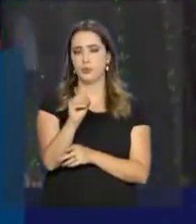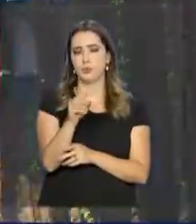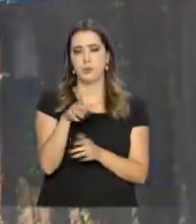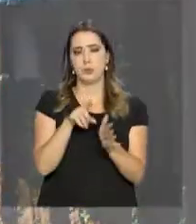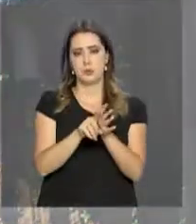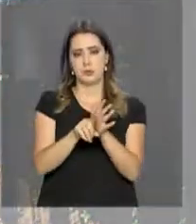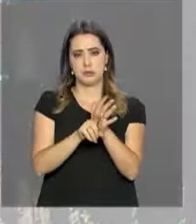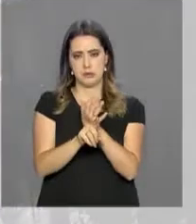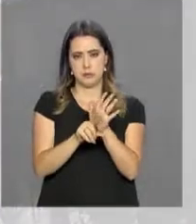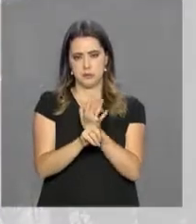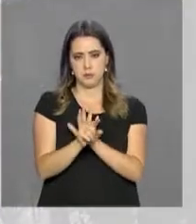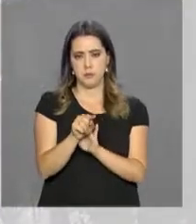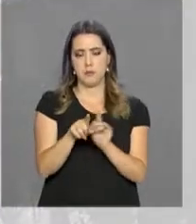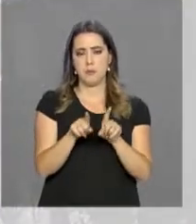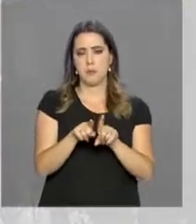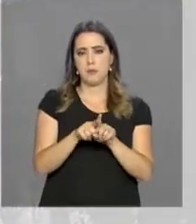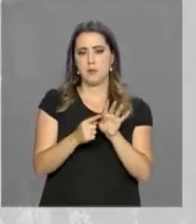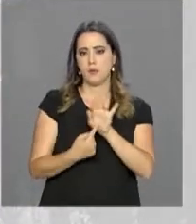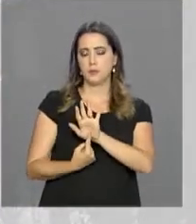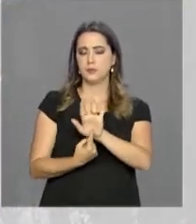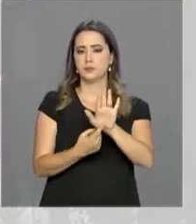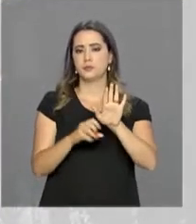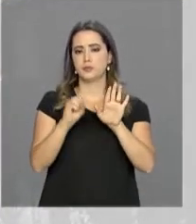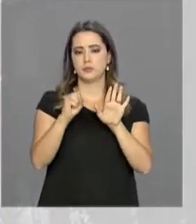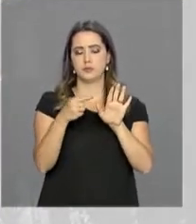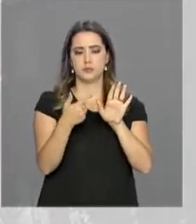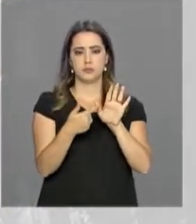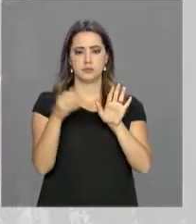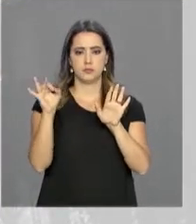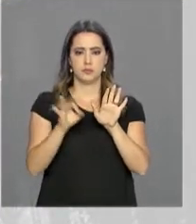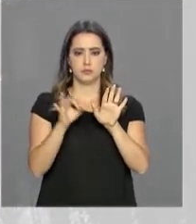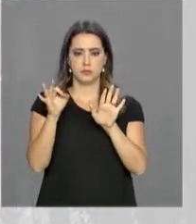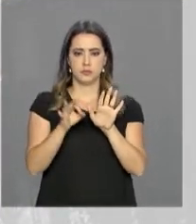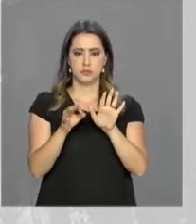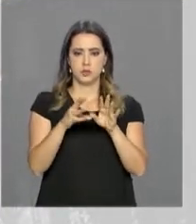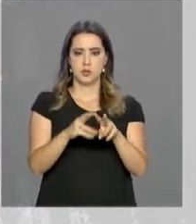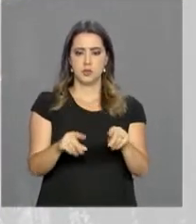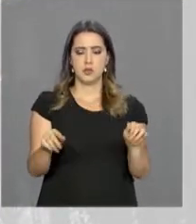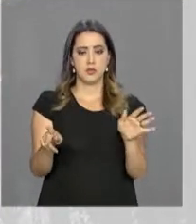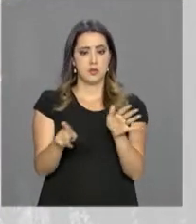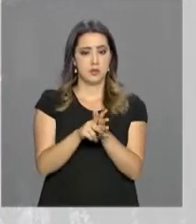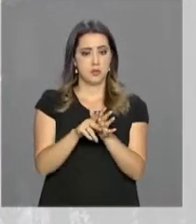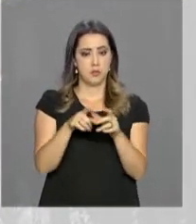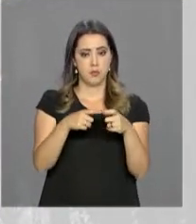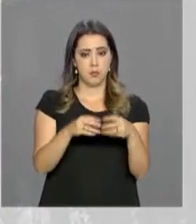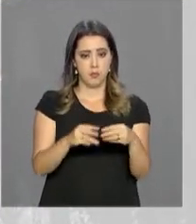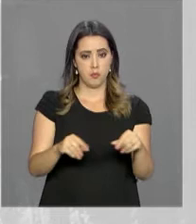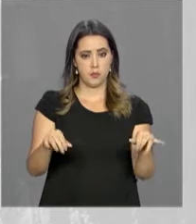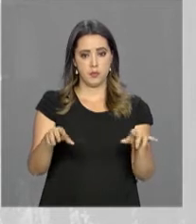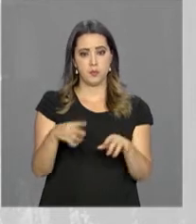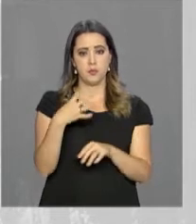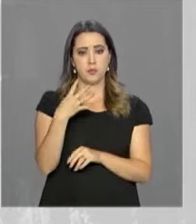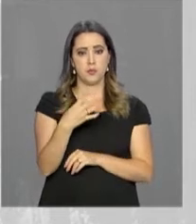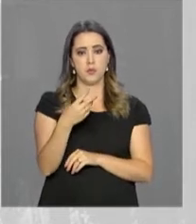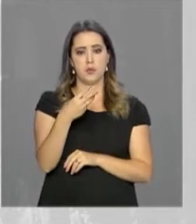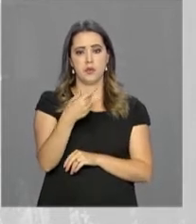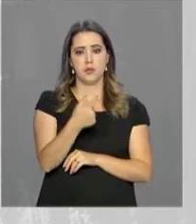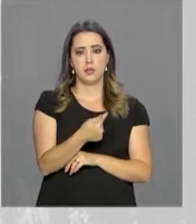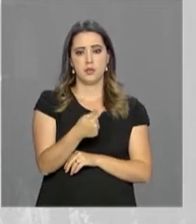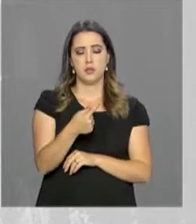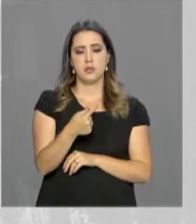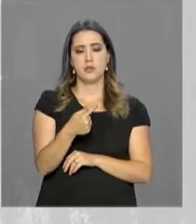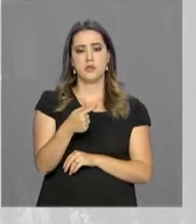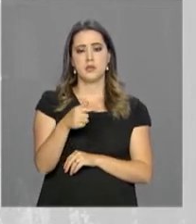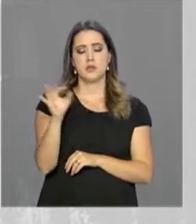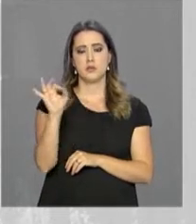mostrou também tem 82 por cento desses estabelecimentos estão em terras próprias e que 47 por cento deles têm